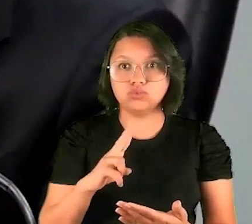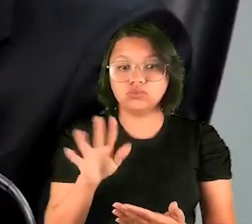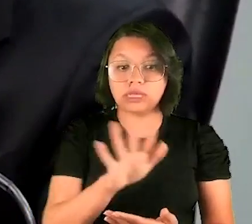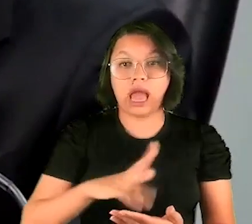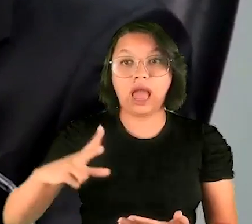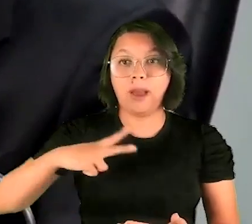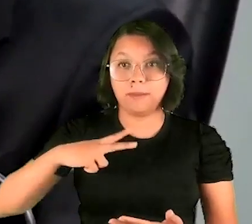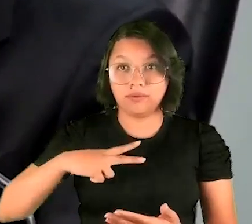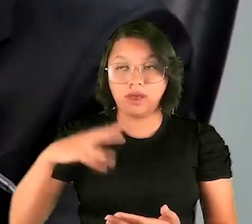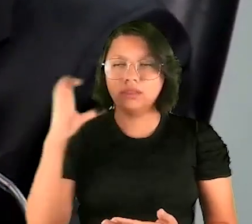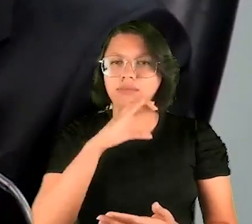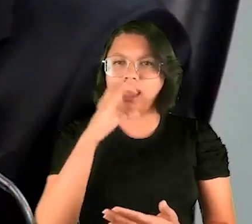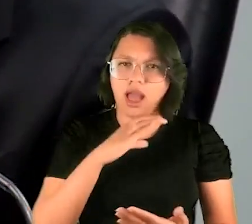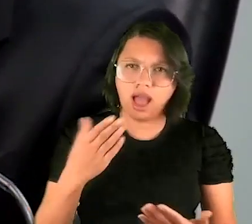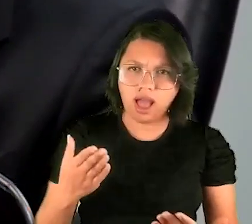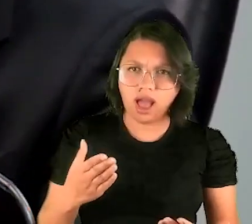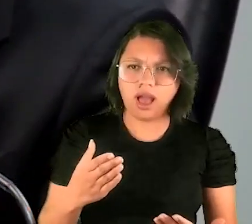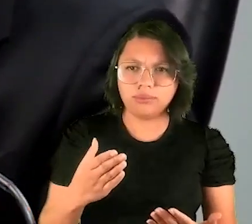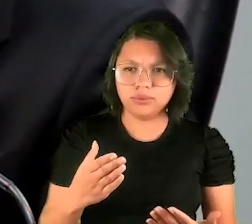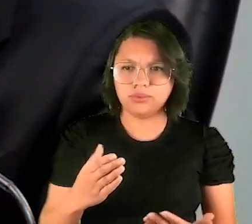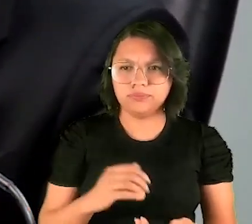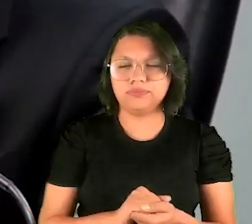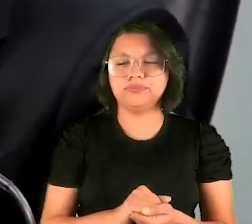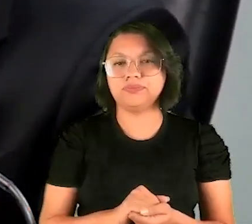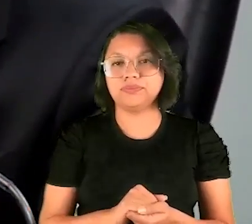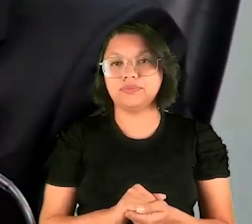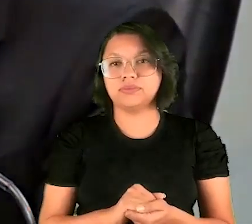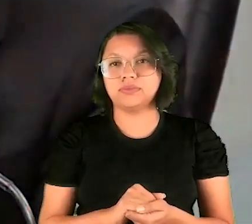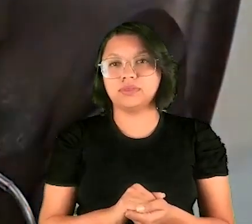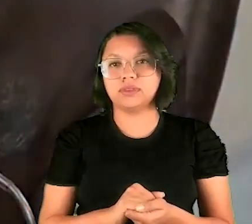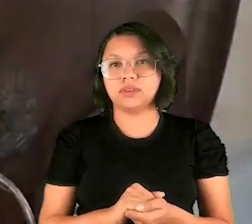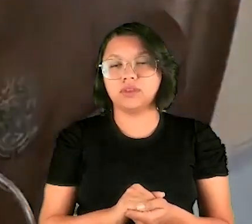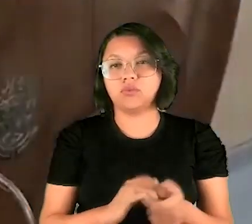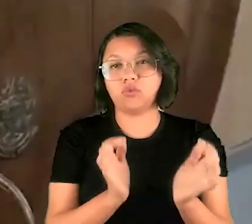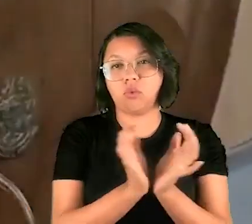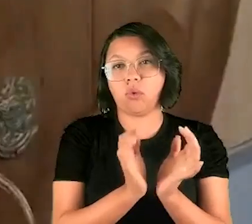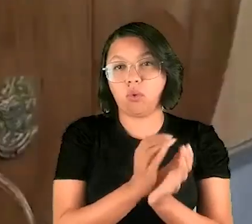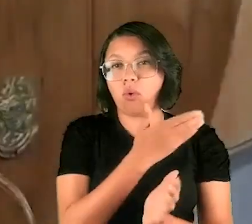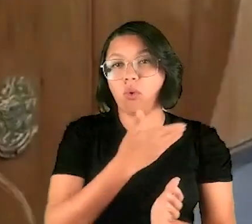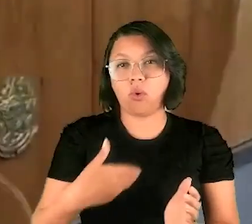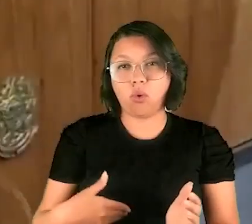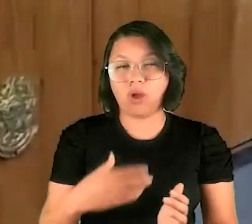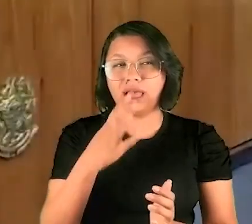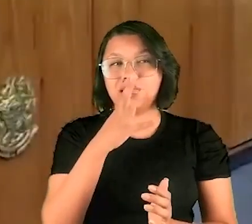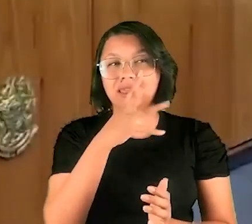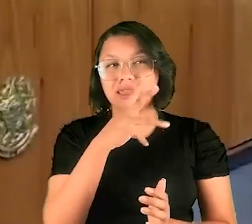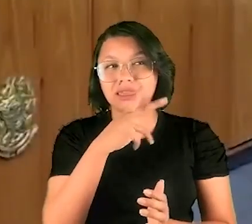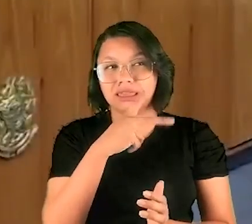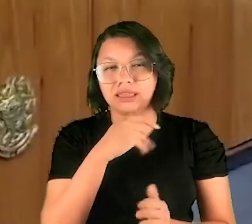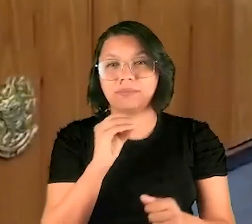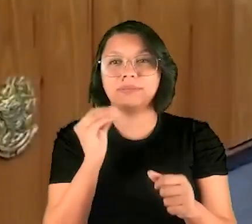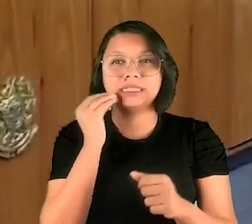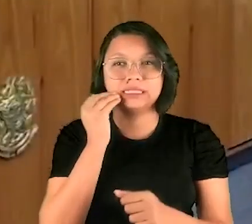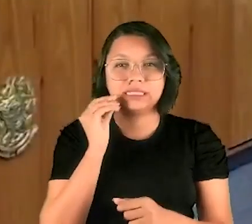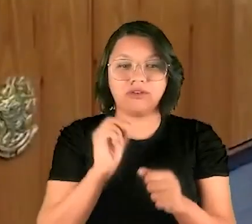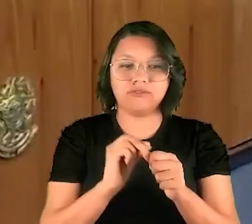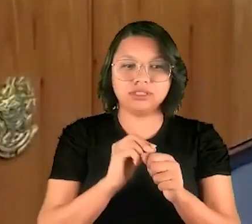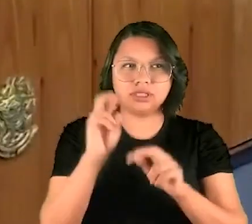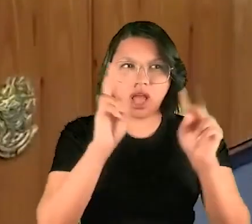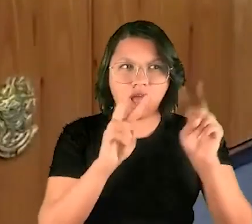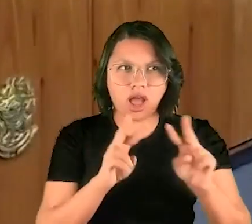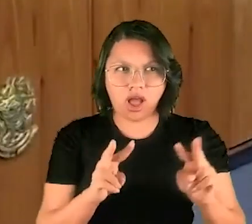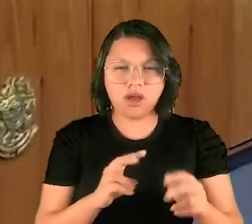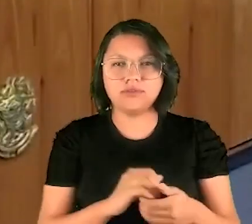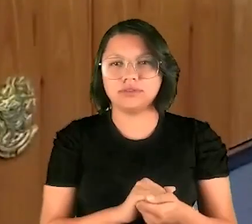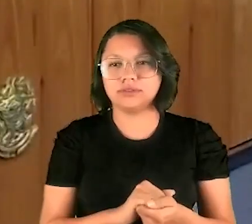mais rápida, a Conitec tem sido lenta em tentar fazer essa avaliação. Então, existem situações em que realmente haveria impacto